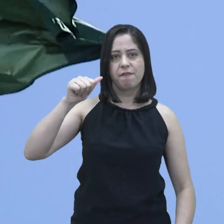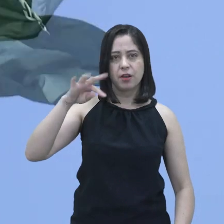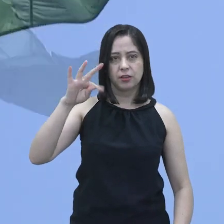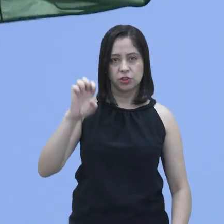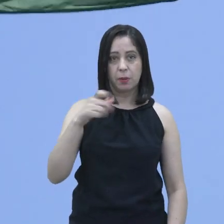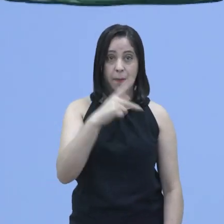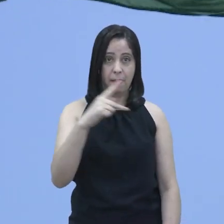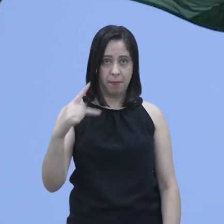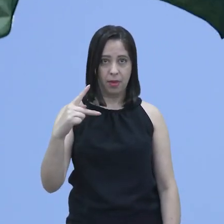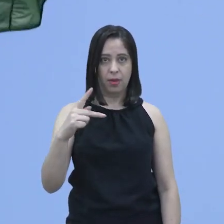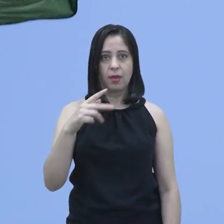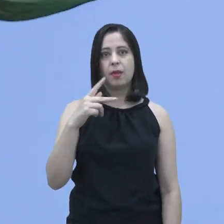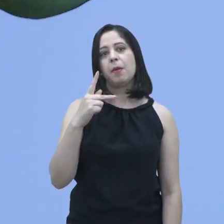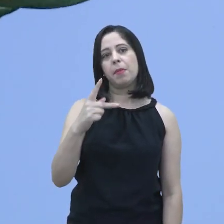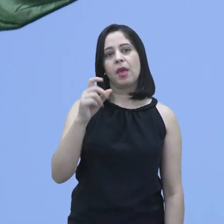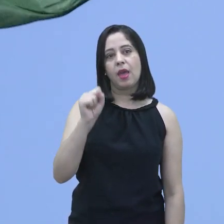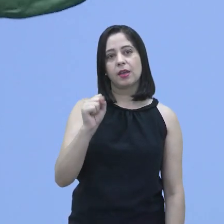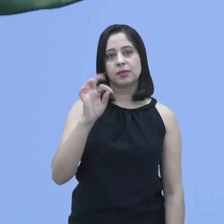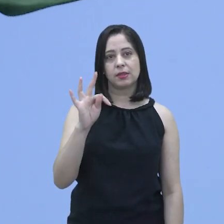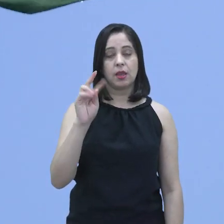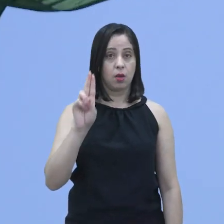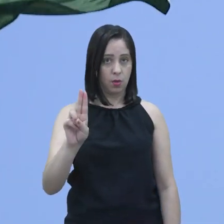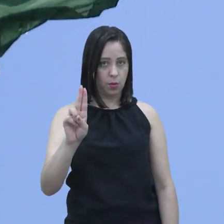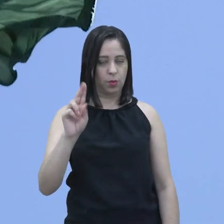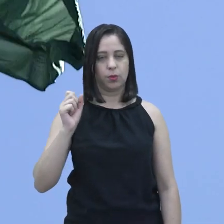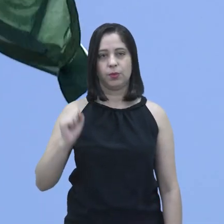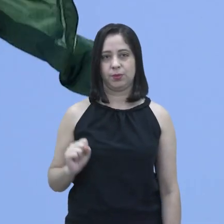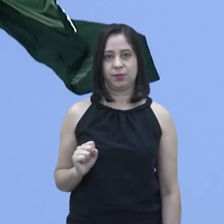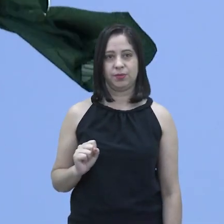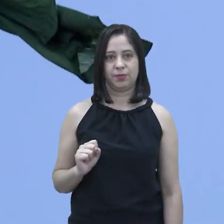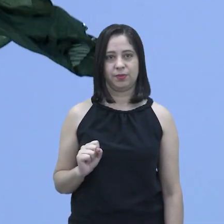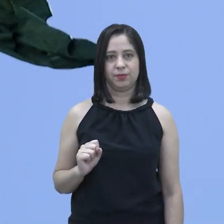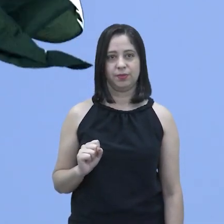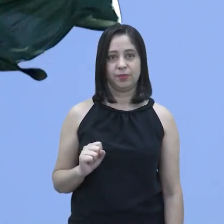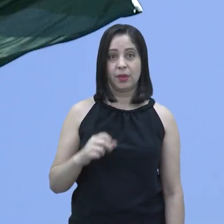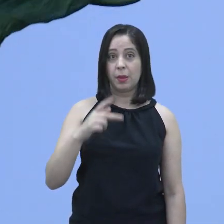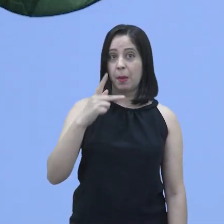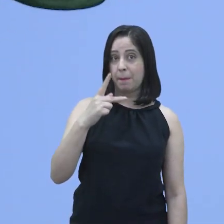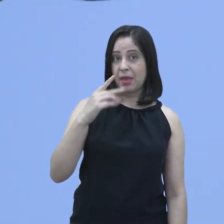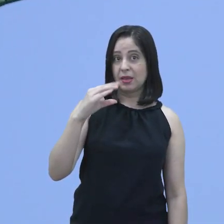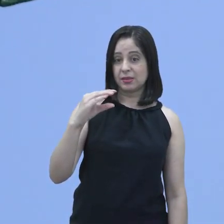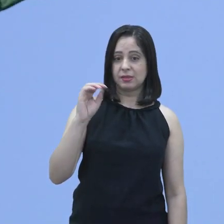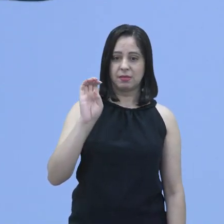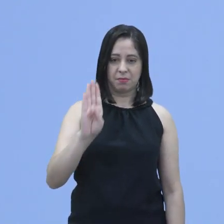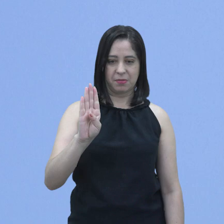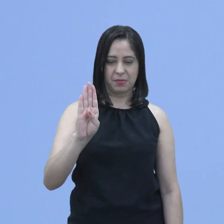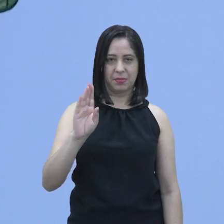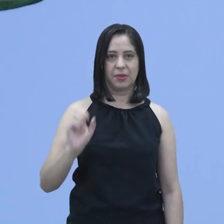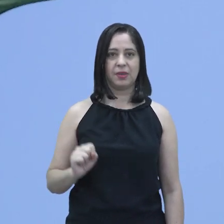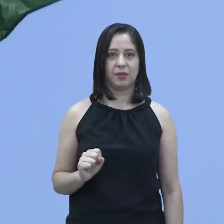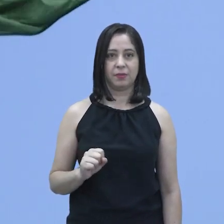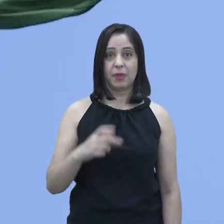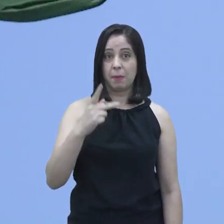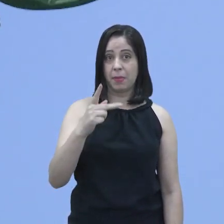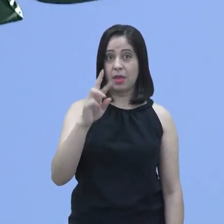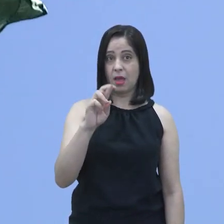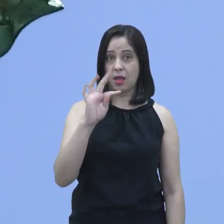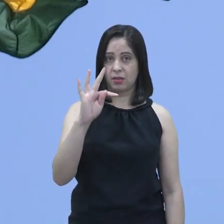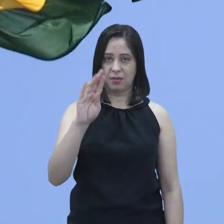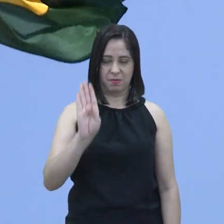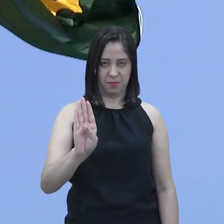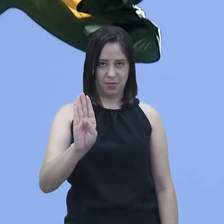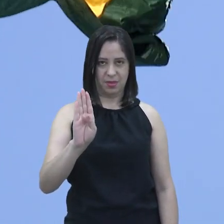Avante, Progressistas, Partido Socialista dos Trabalhadores Unificado, Partido Comunista Brasileiro,